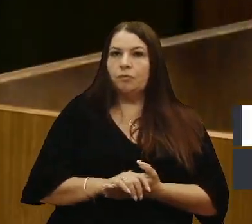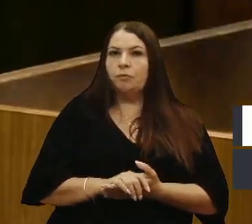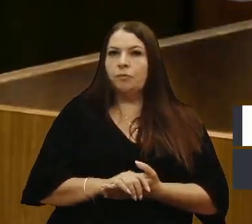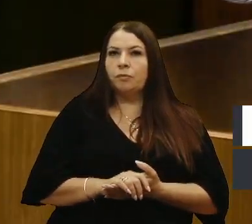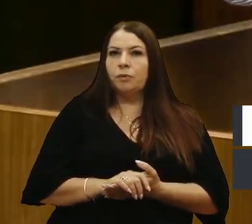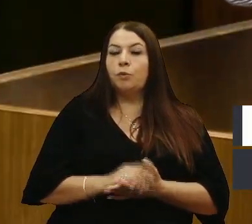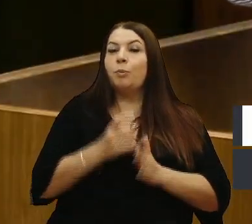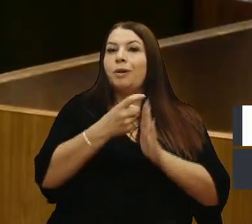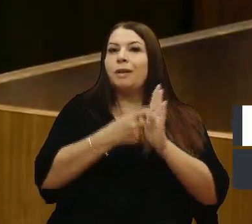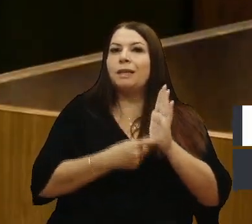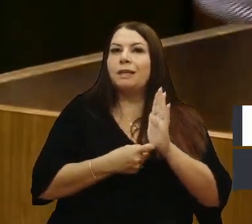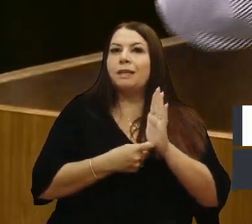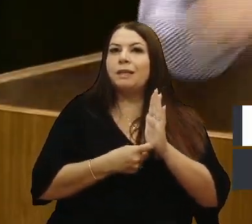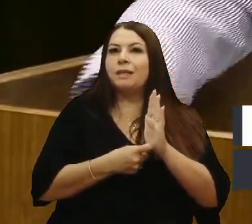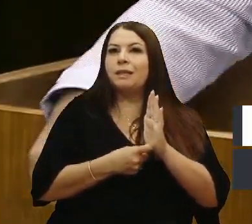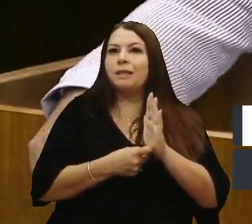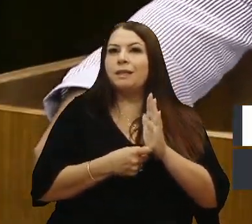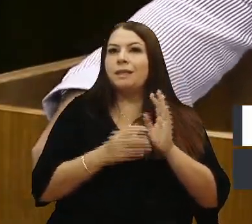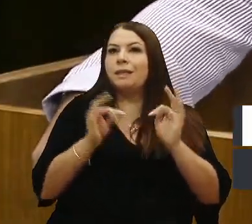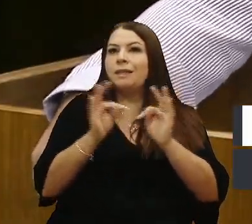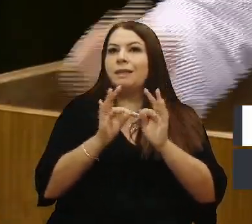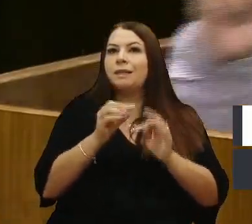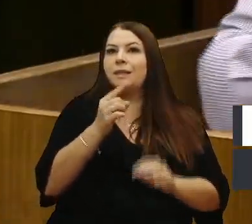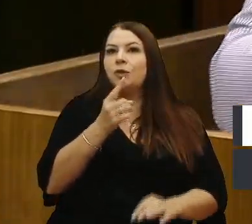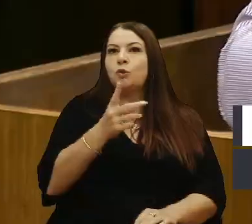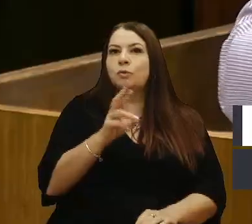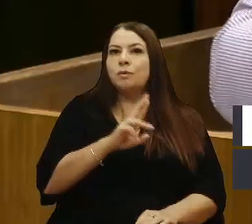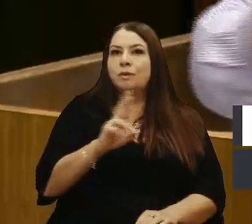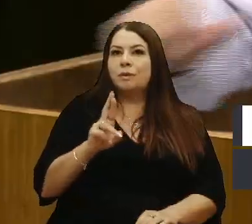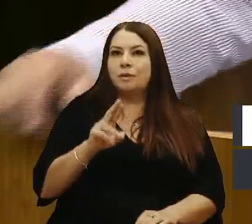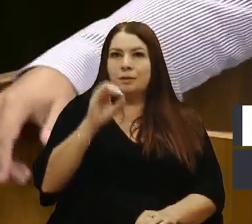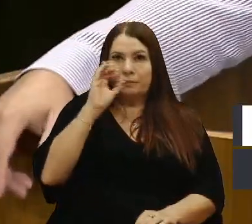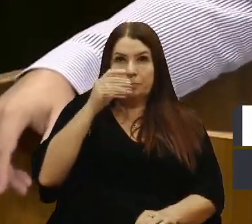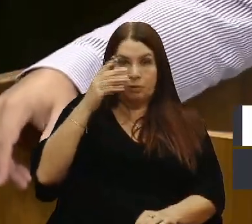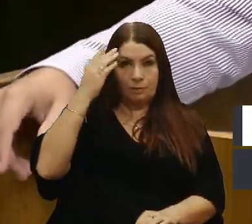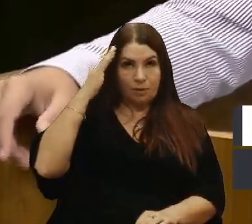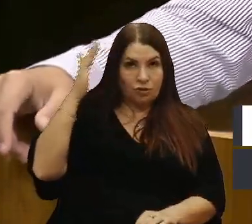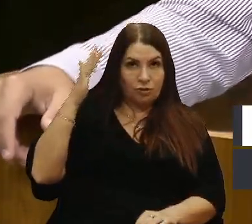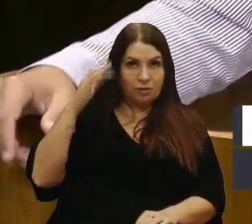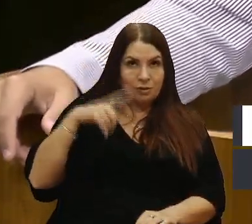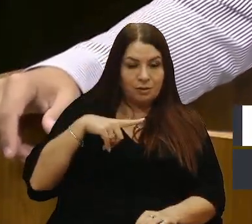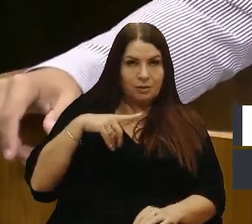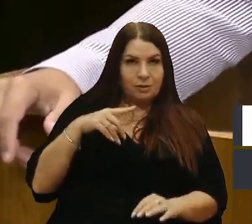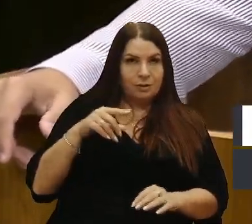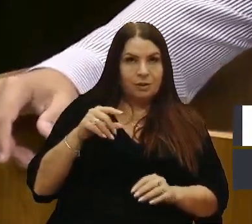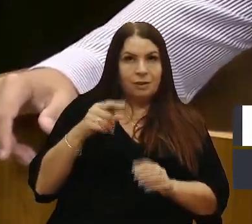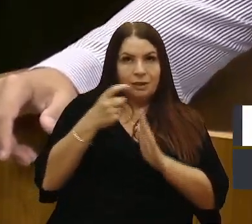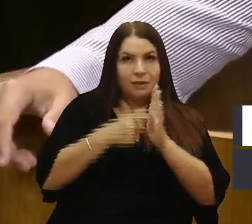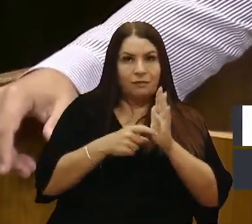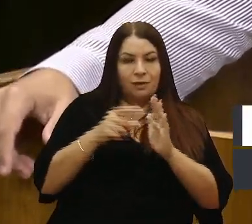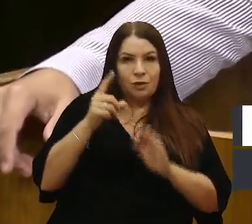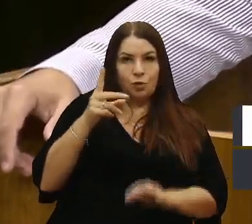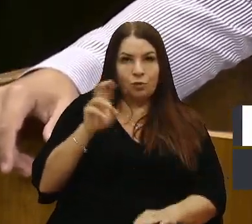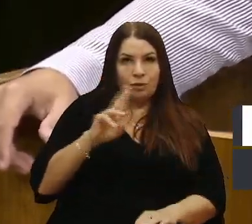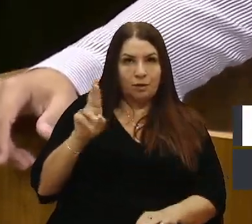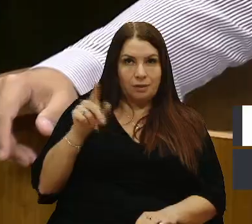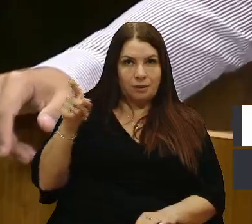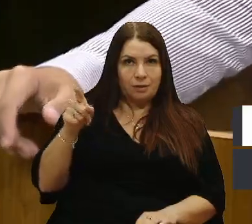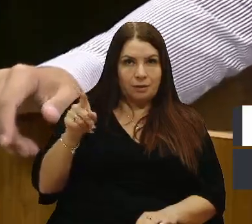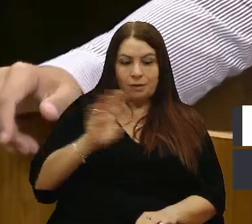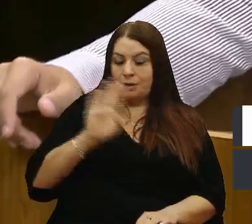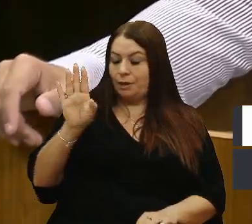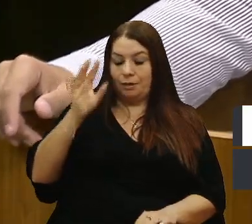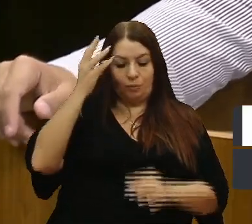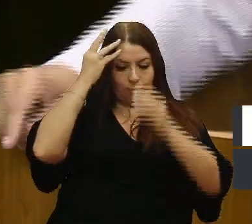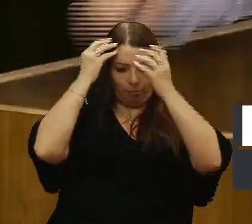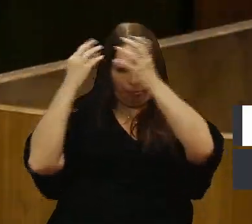numa tarifa técnica de R$12, Fiuza. Tu já imaginou se a tua tarifa técnica fosse R$12? Daí os teus cabelos